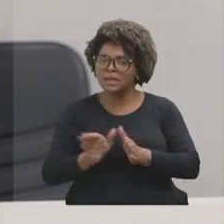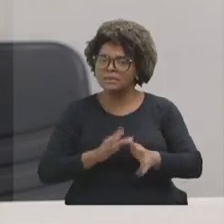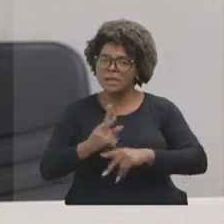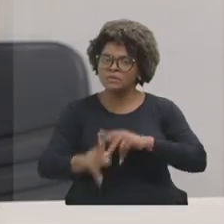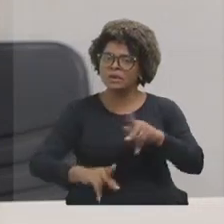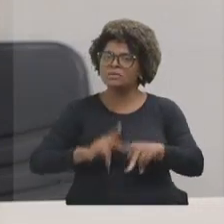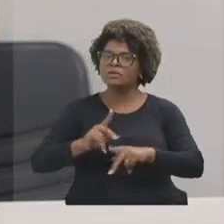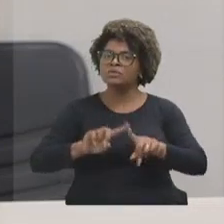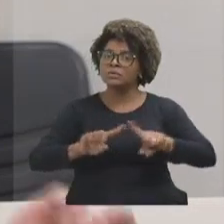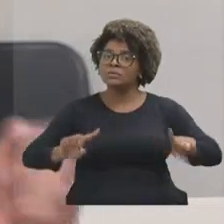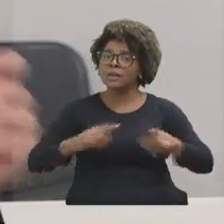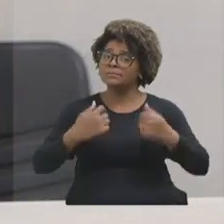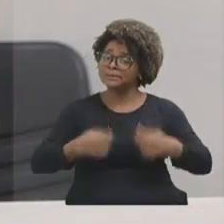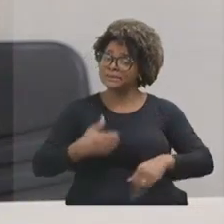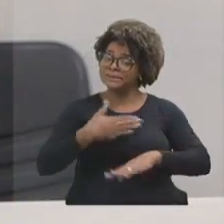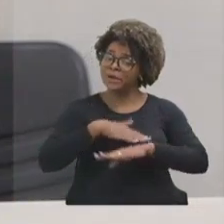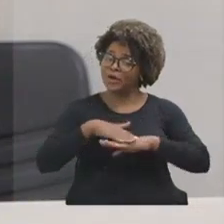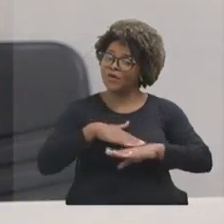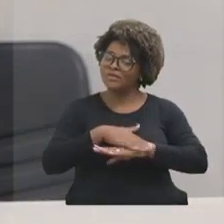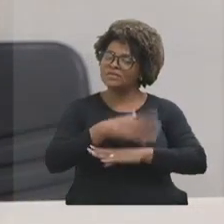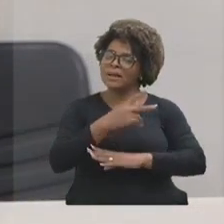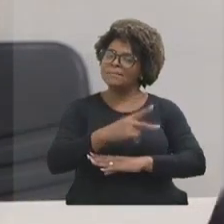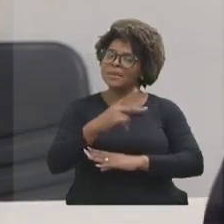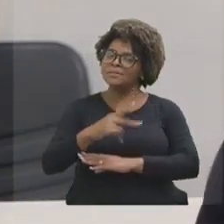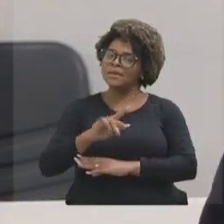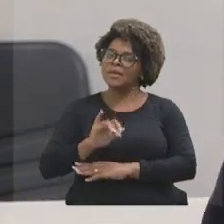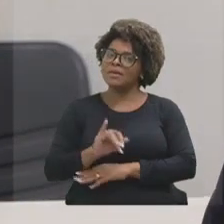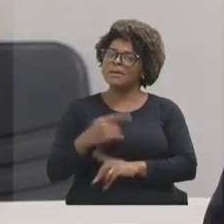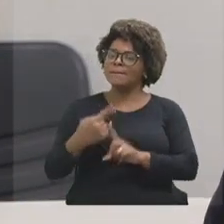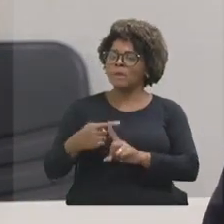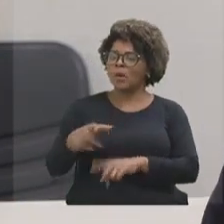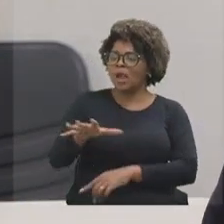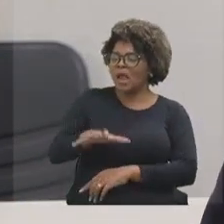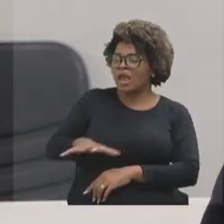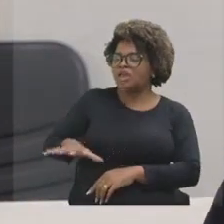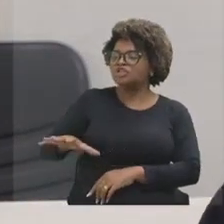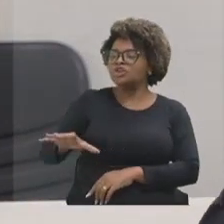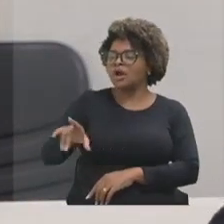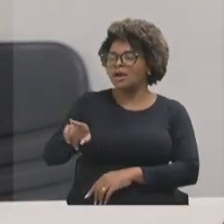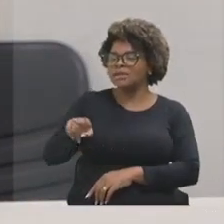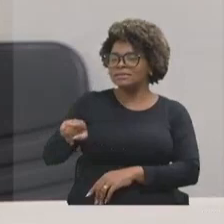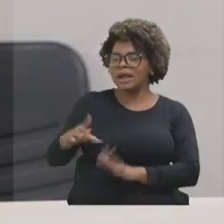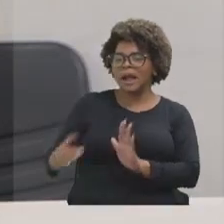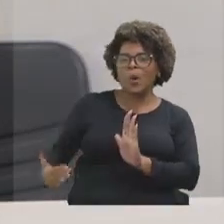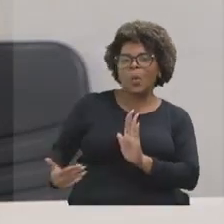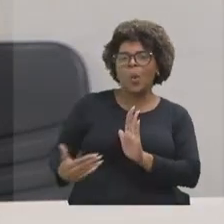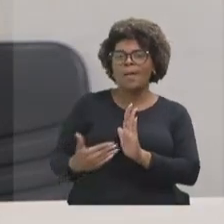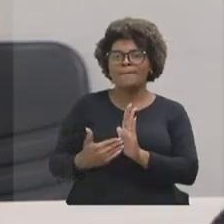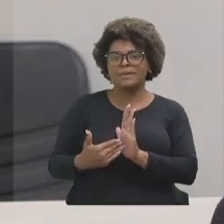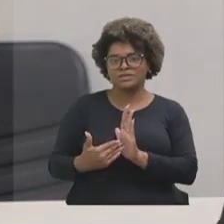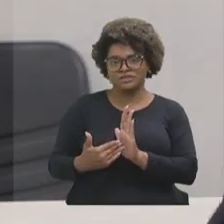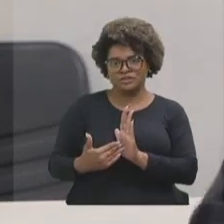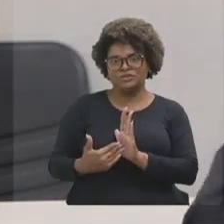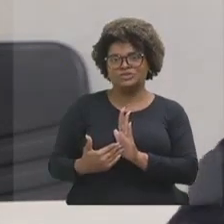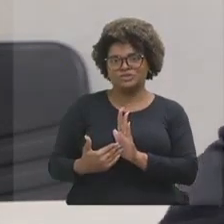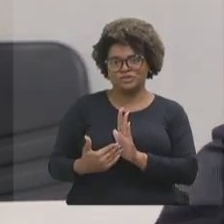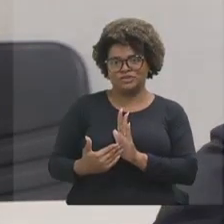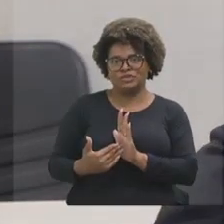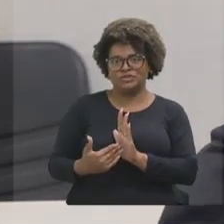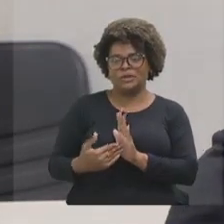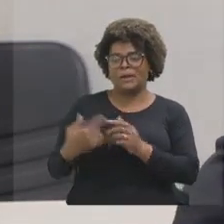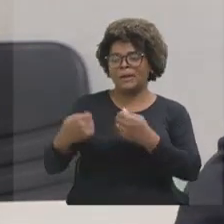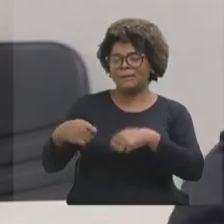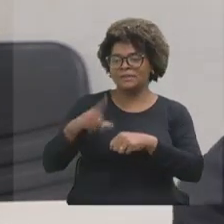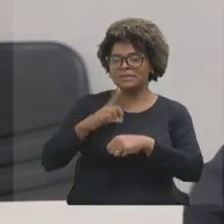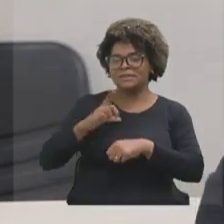que discutir a PPI porque existem regiões limítrofes que é o melhor acesso a outra macrorregião